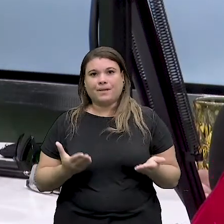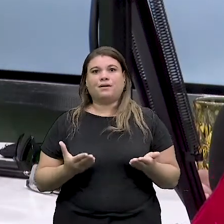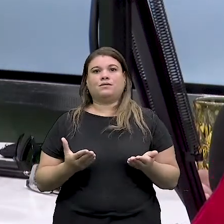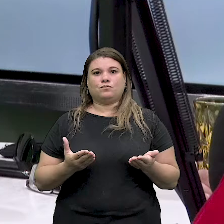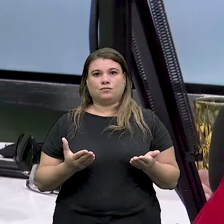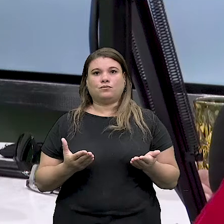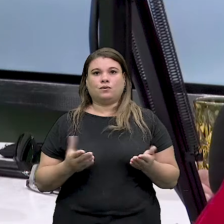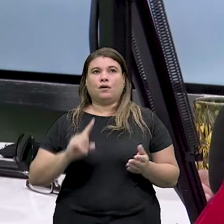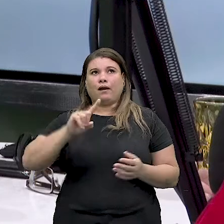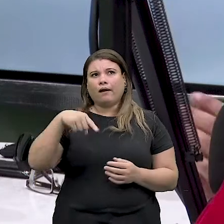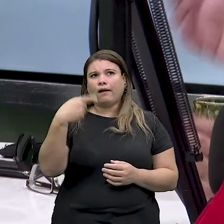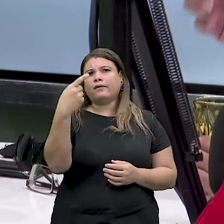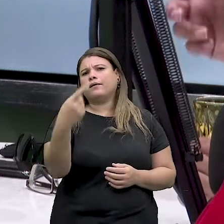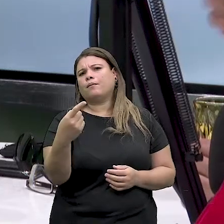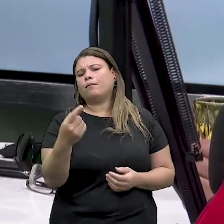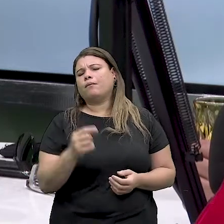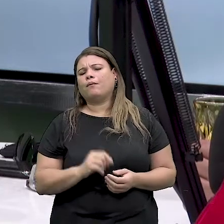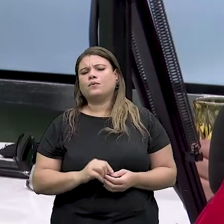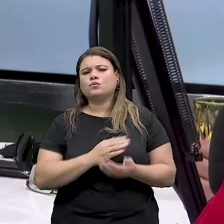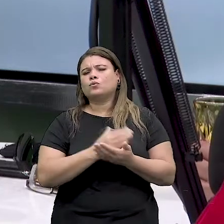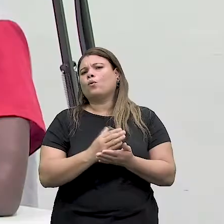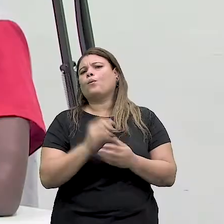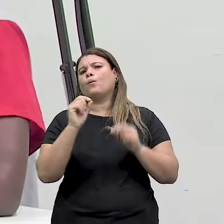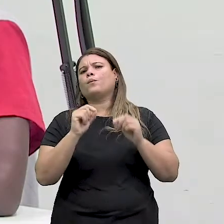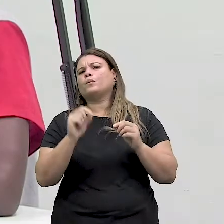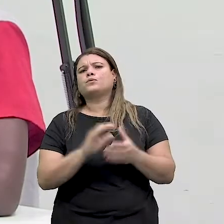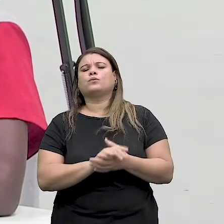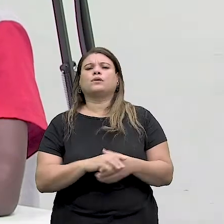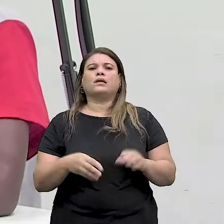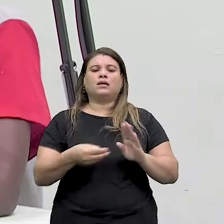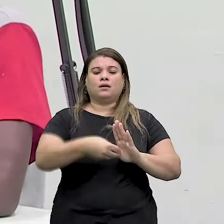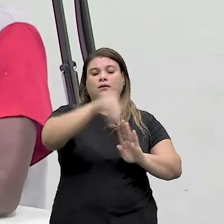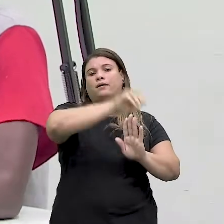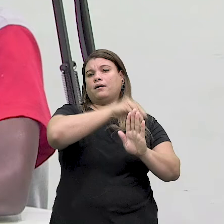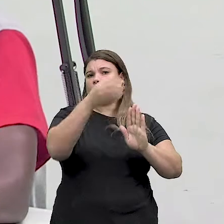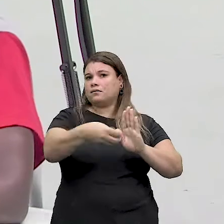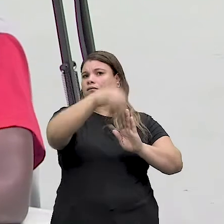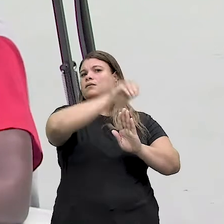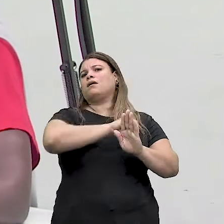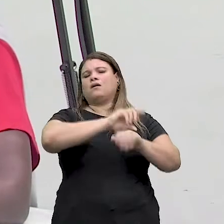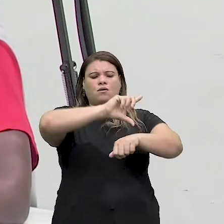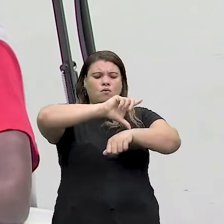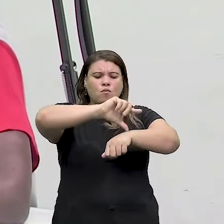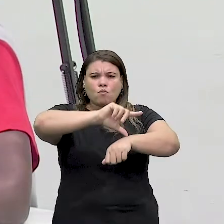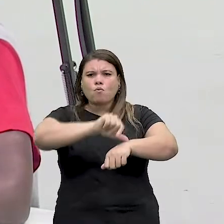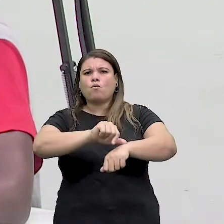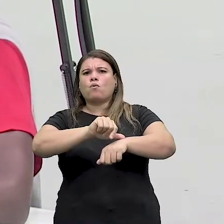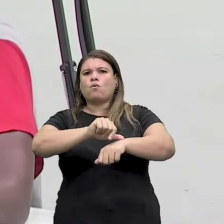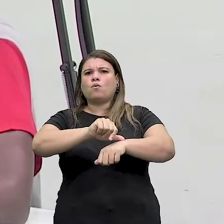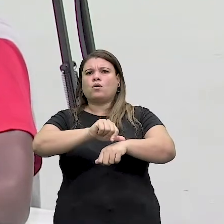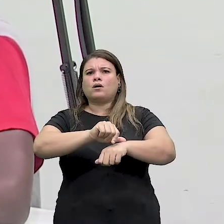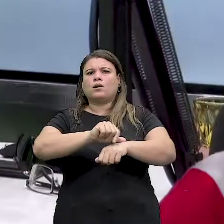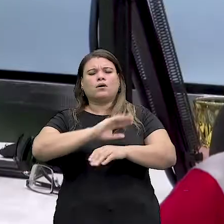direito, padrão comercial. Calendário, né? Seria um desses produtos? O calendário,